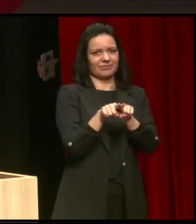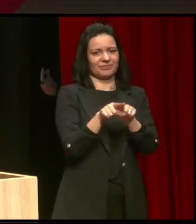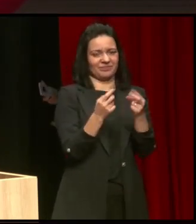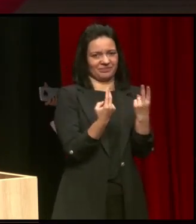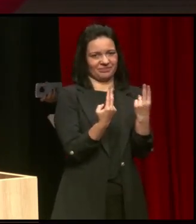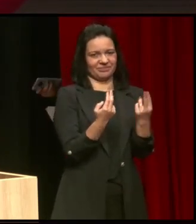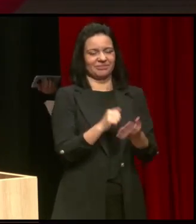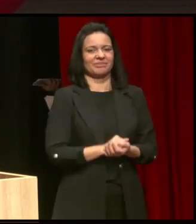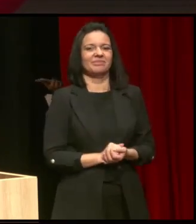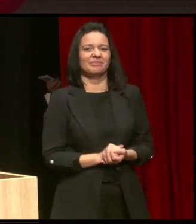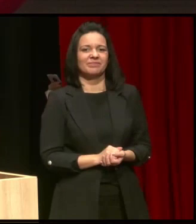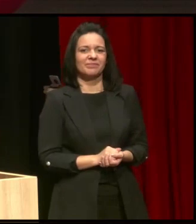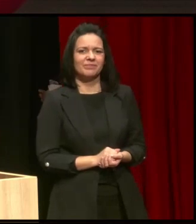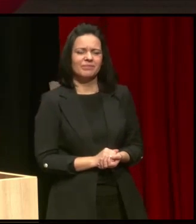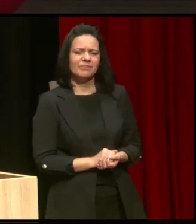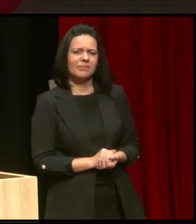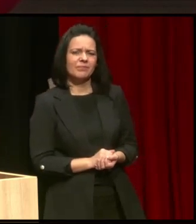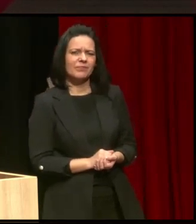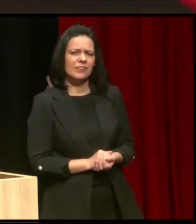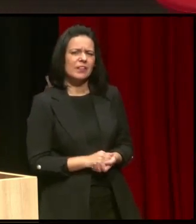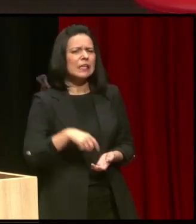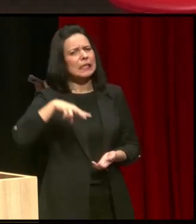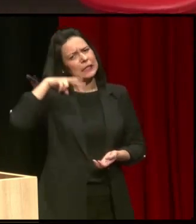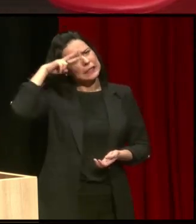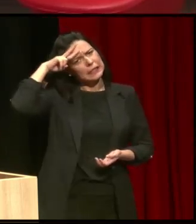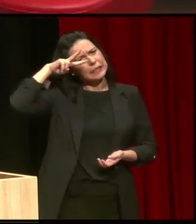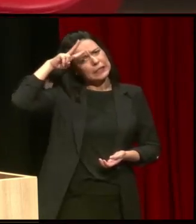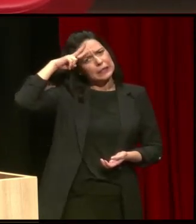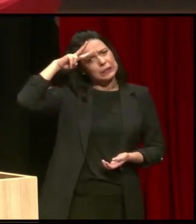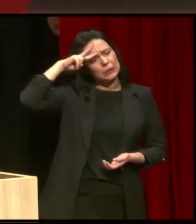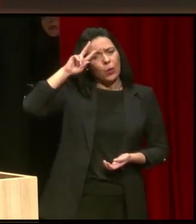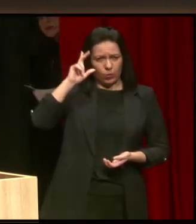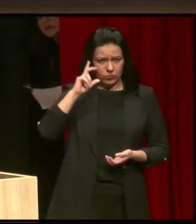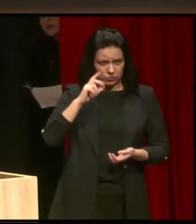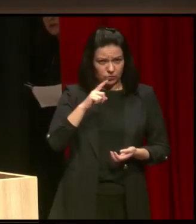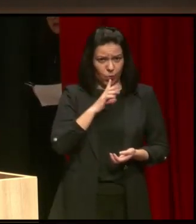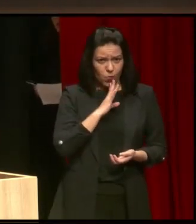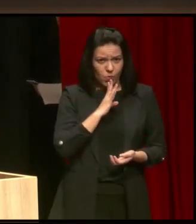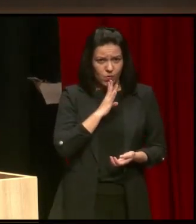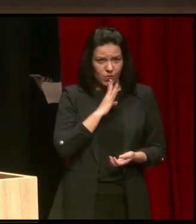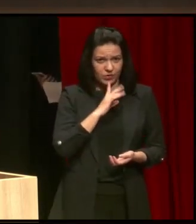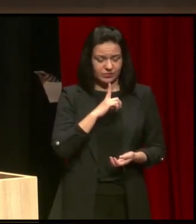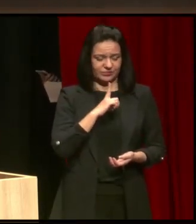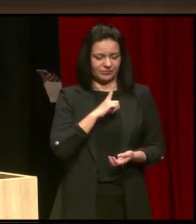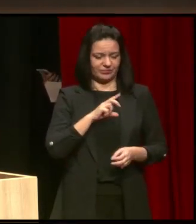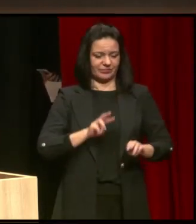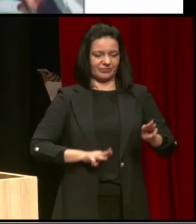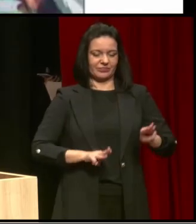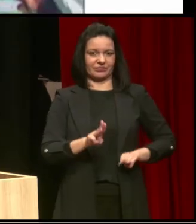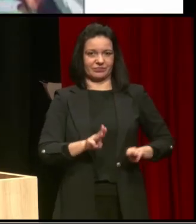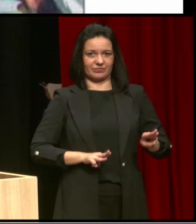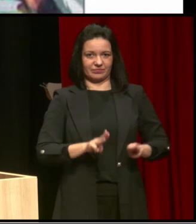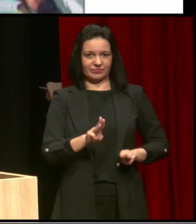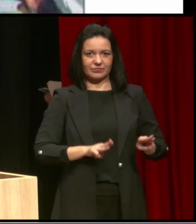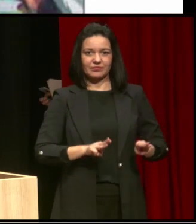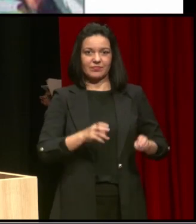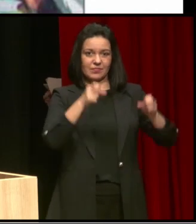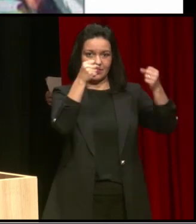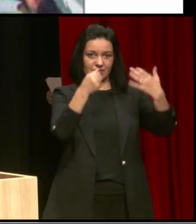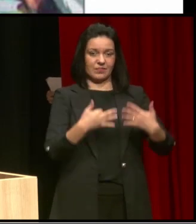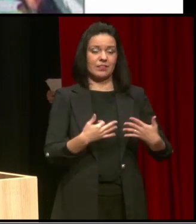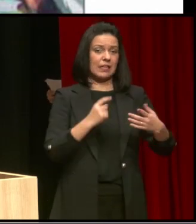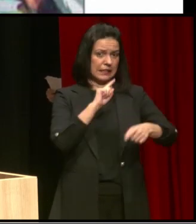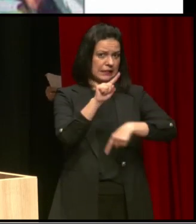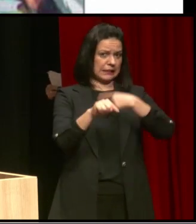Muito bem, gente, vocês conhecem essa história, eu vou trabalhar sobre ela depois, essa história está em Marcos 7, 31 a 37, nós vamos falar sobre isso